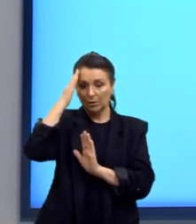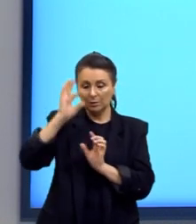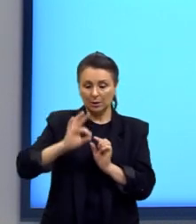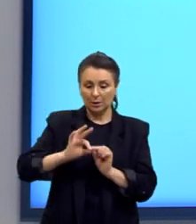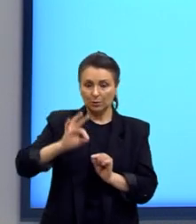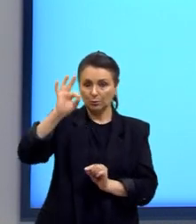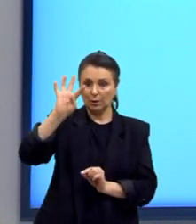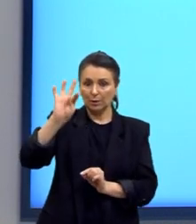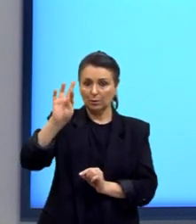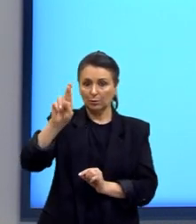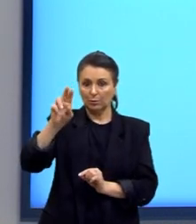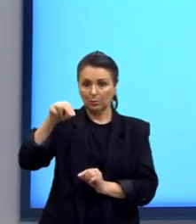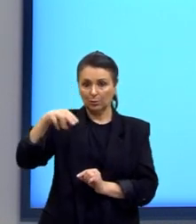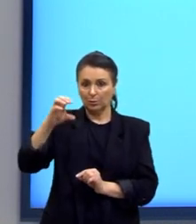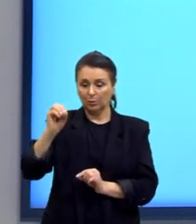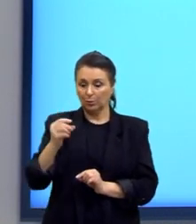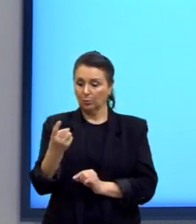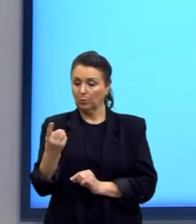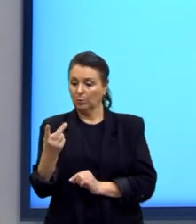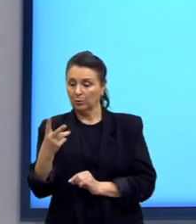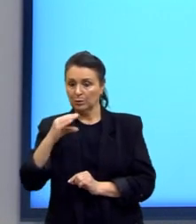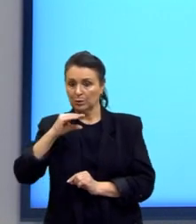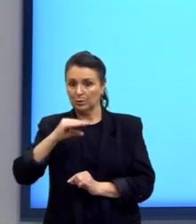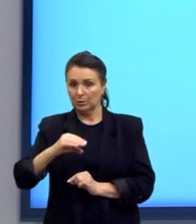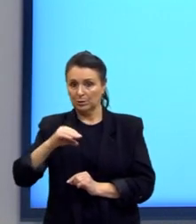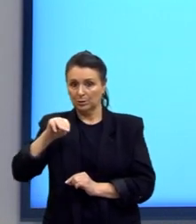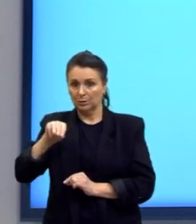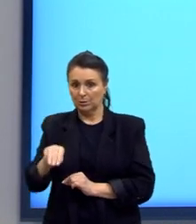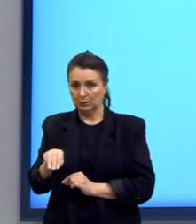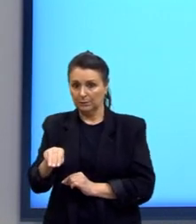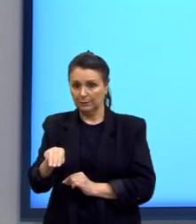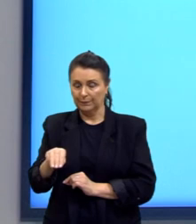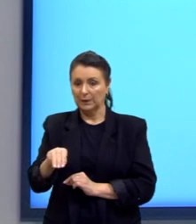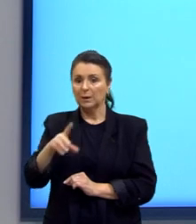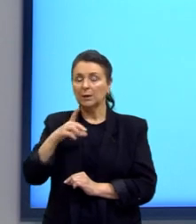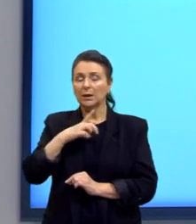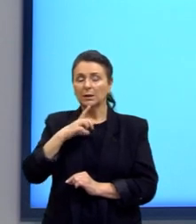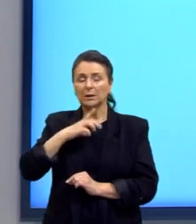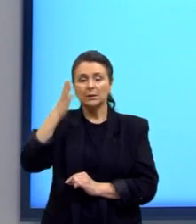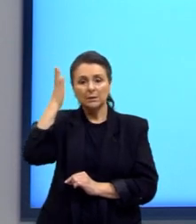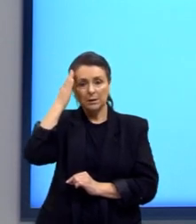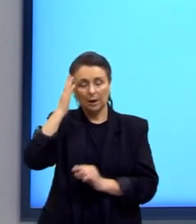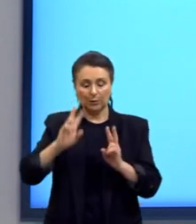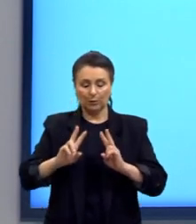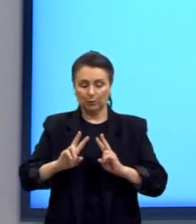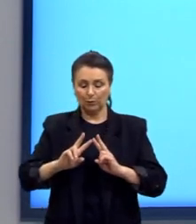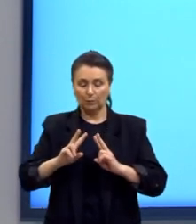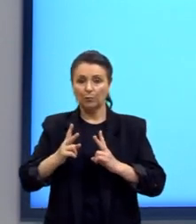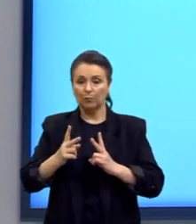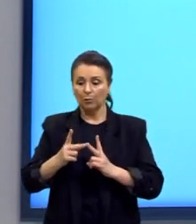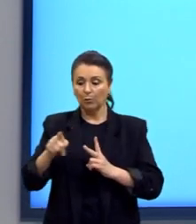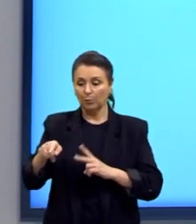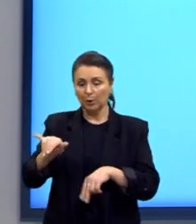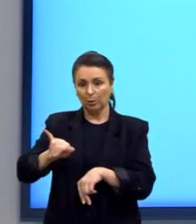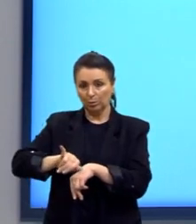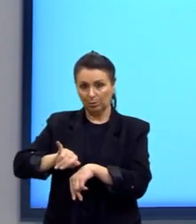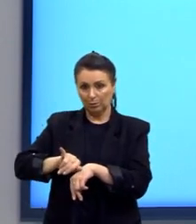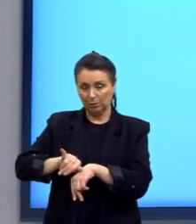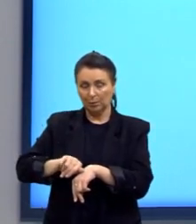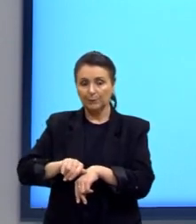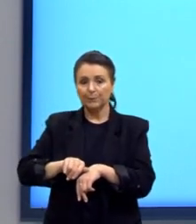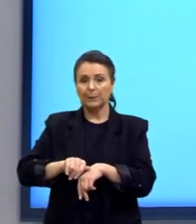do tronco de 12 centímetros Então vamos lá a gente sabe então que o volume da caneca seria